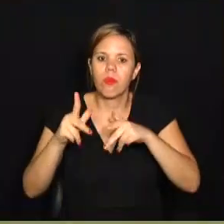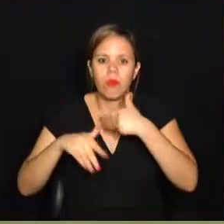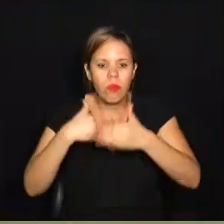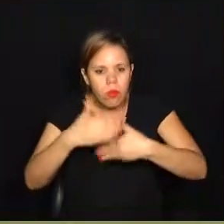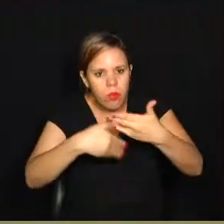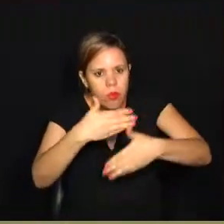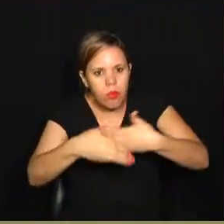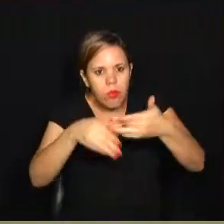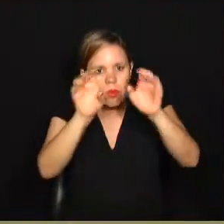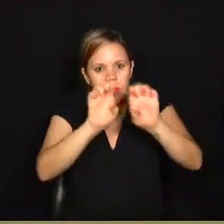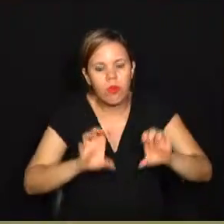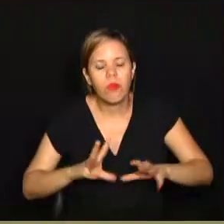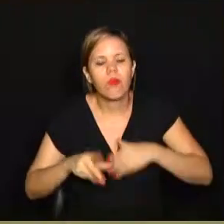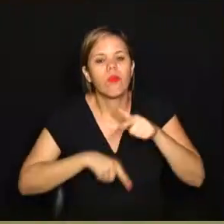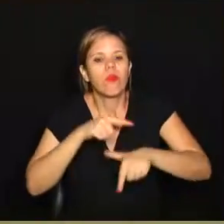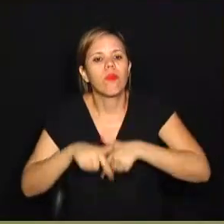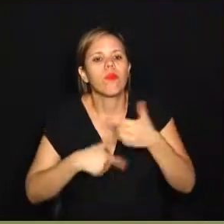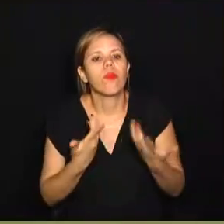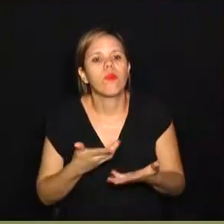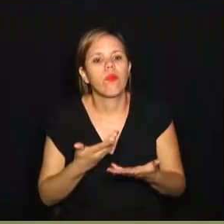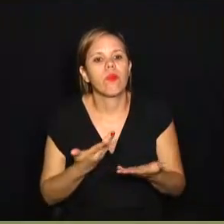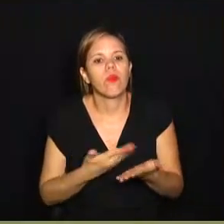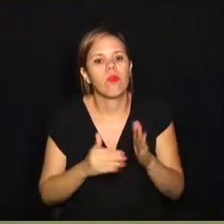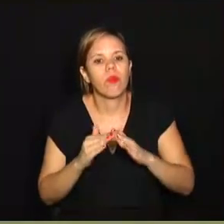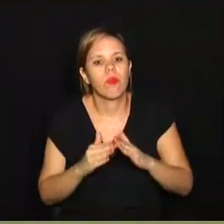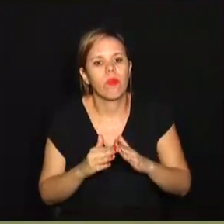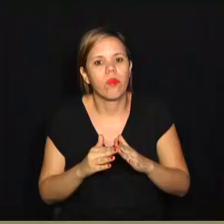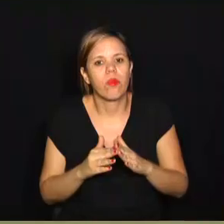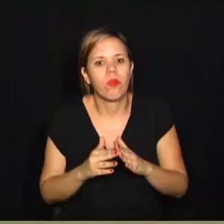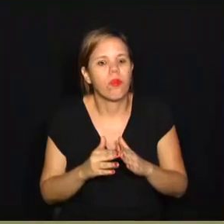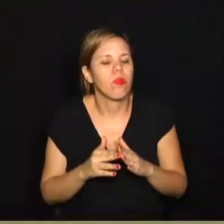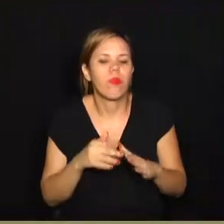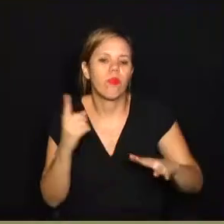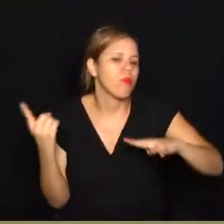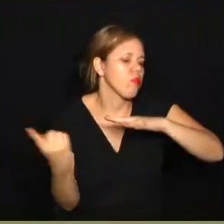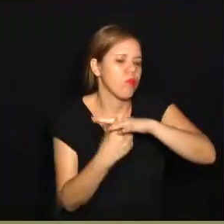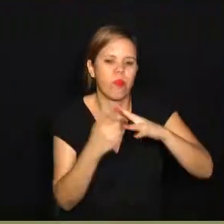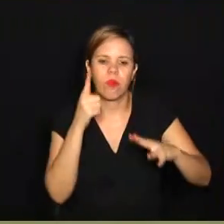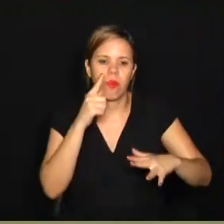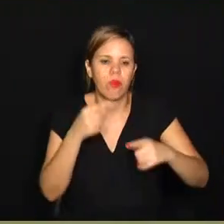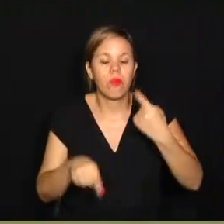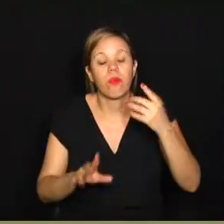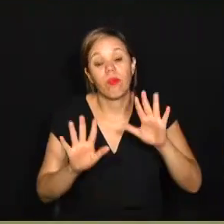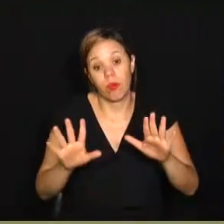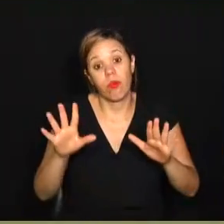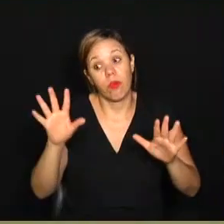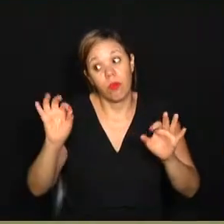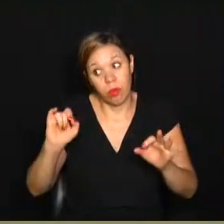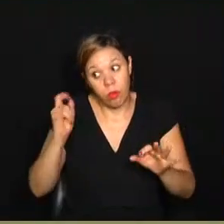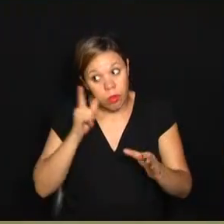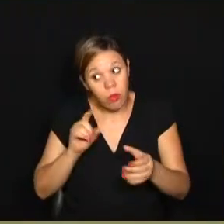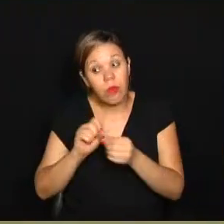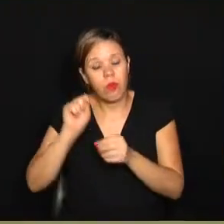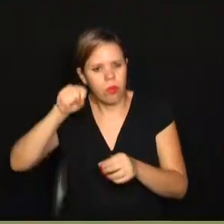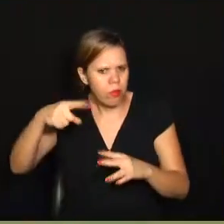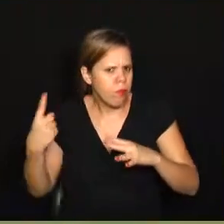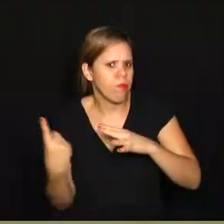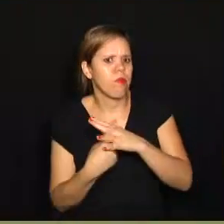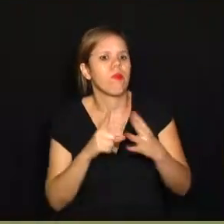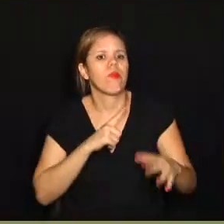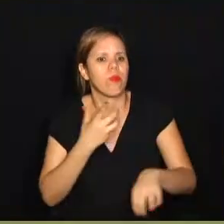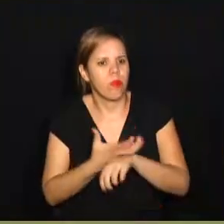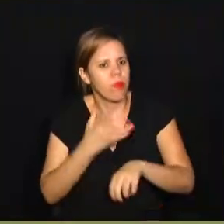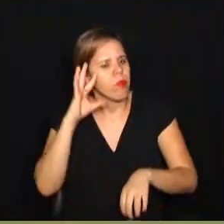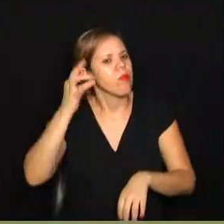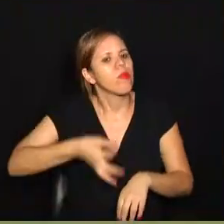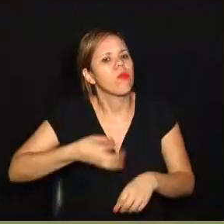e como a escola trabalha, ele não se integraria na escola, porque aí ele entende as matérias que ele vai ter,